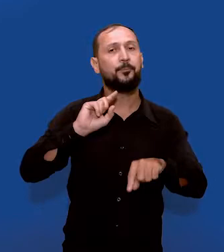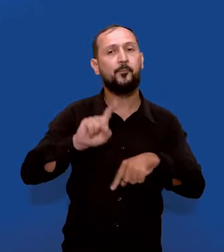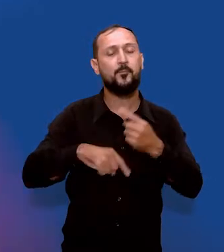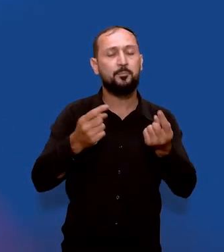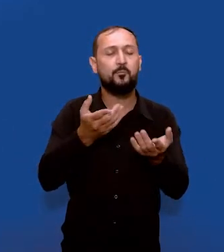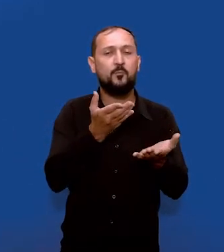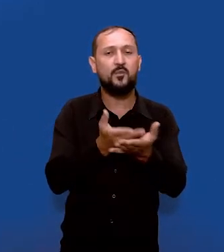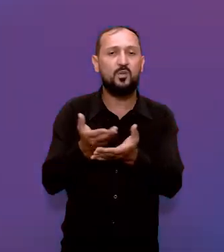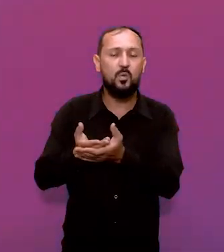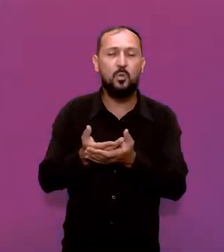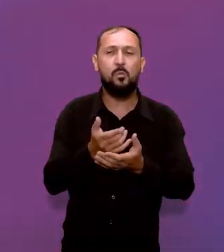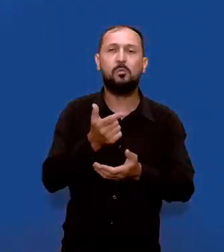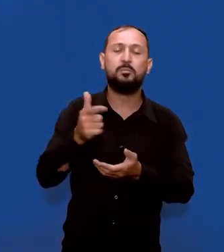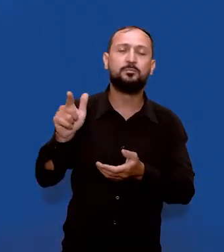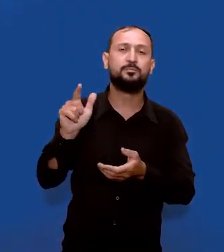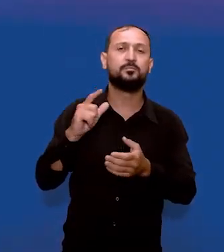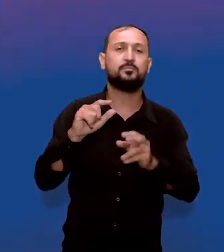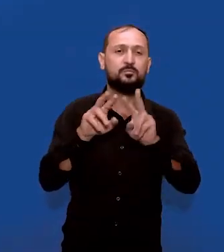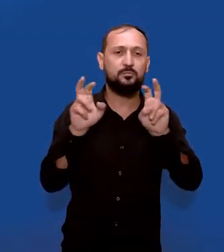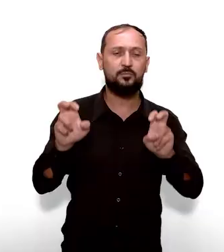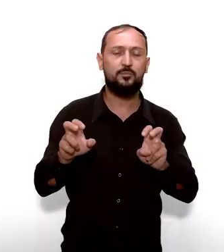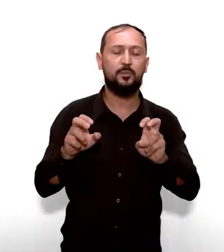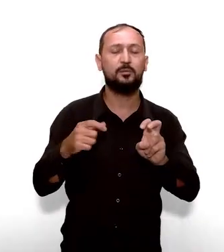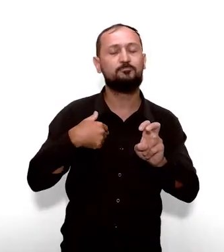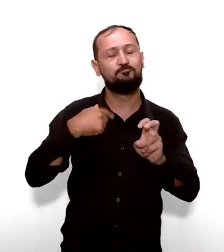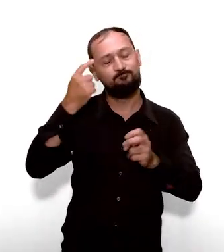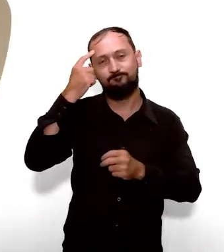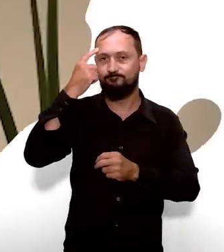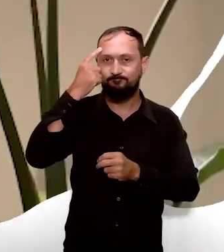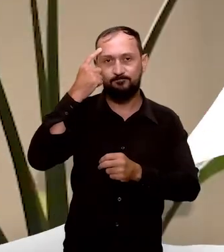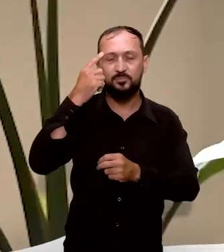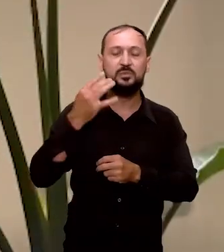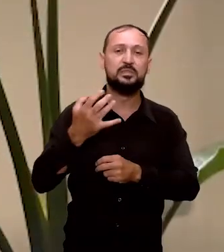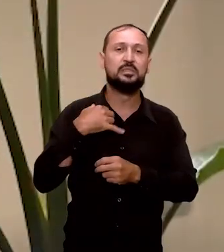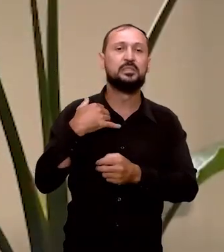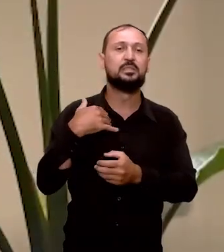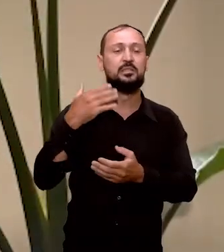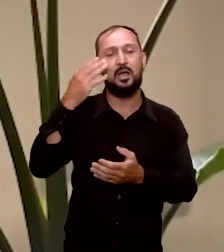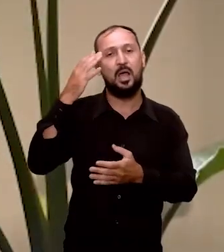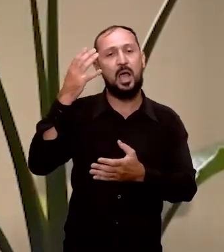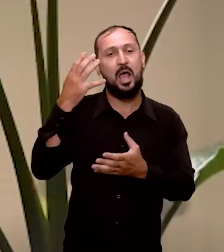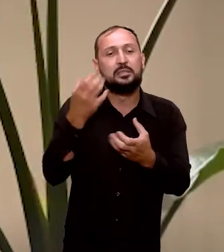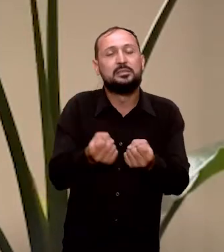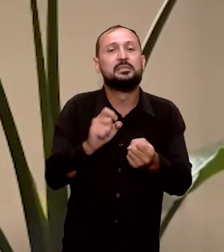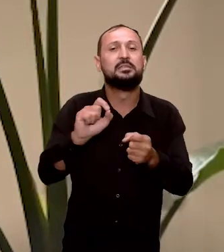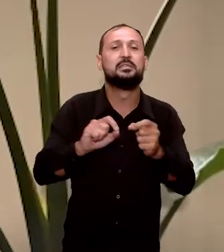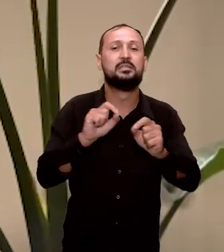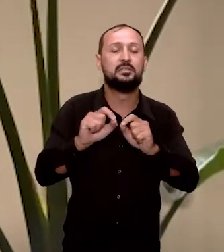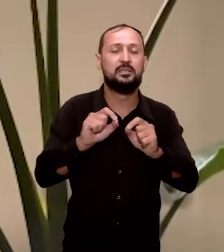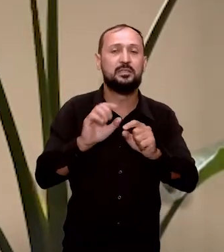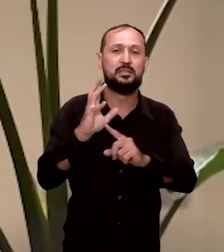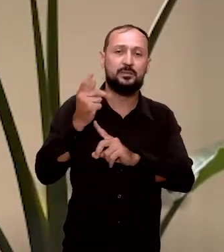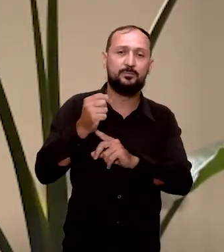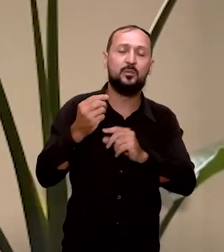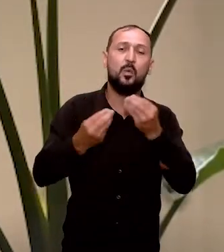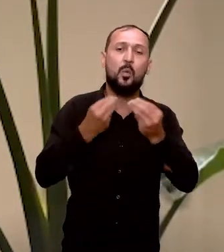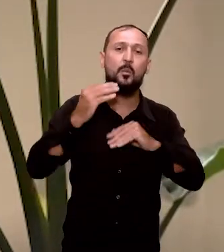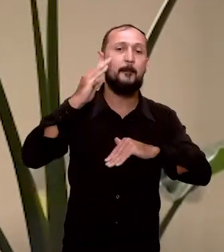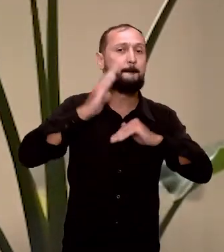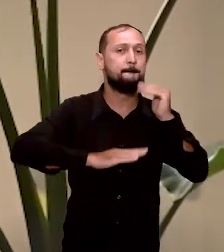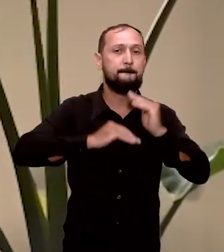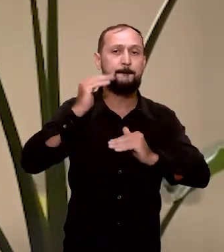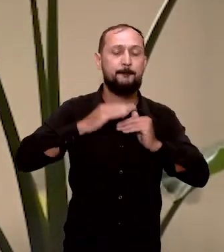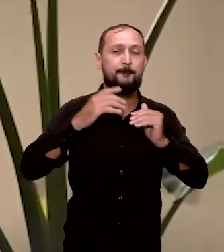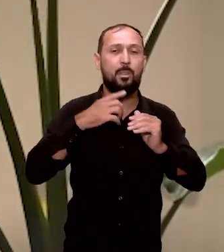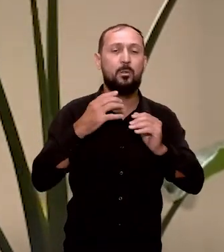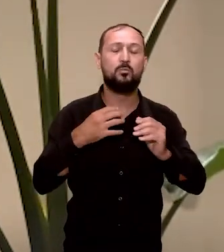esses caminhos. E depois de ter estudado outras coisas, eu resolvi realmente encarar a